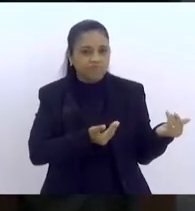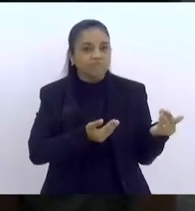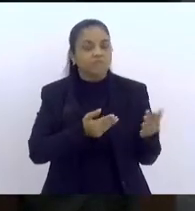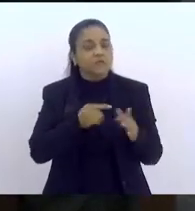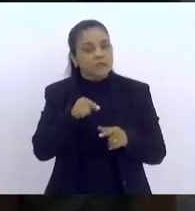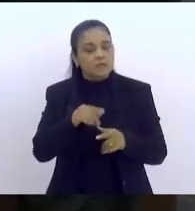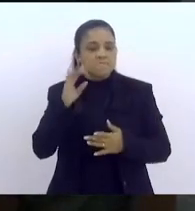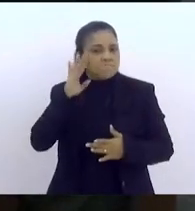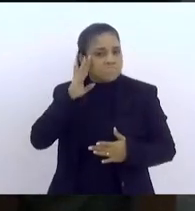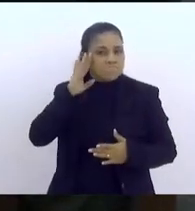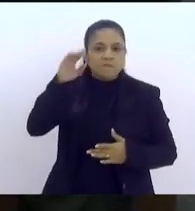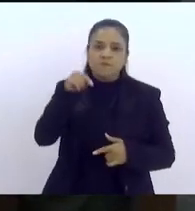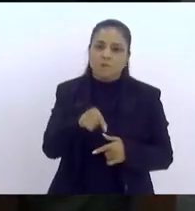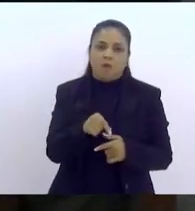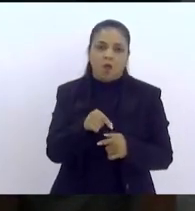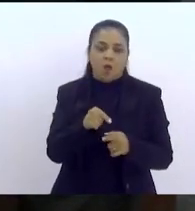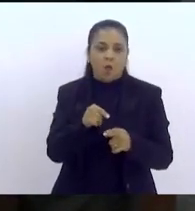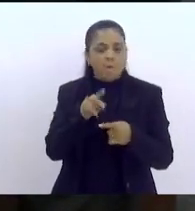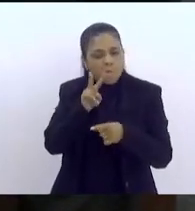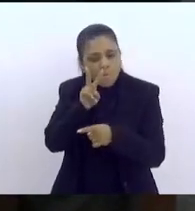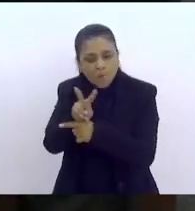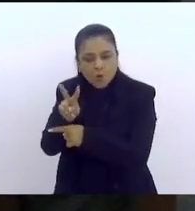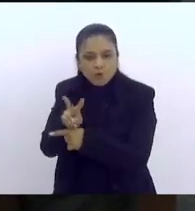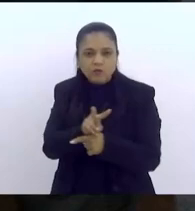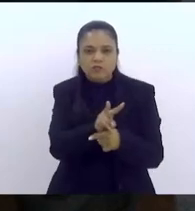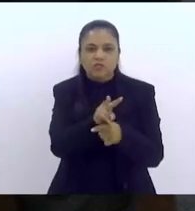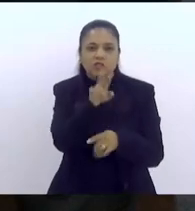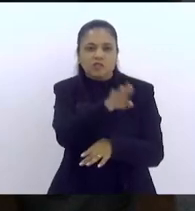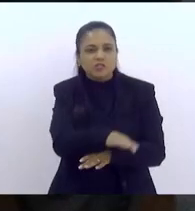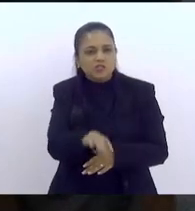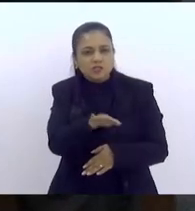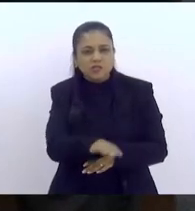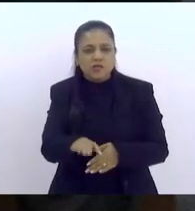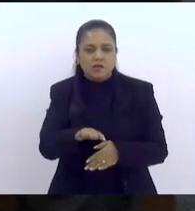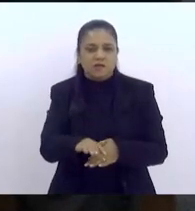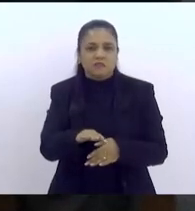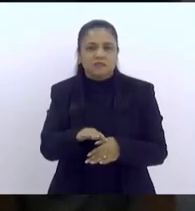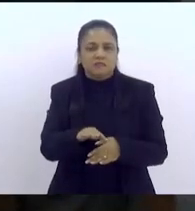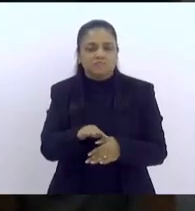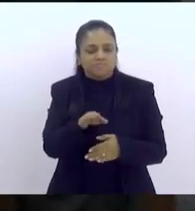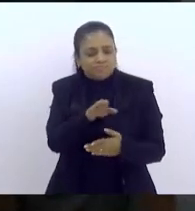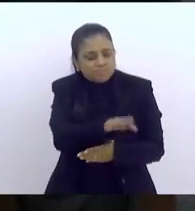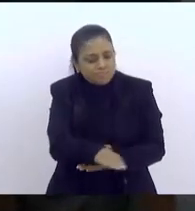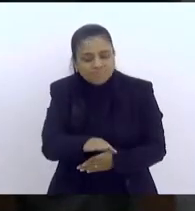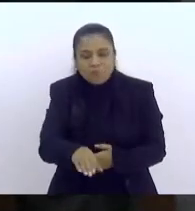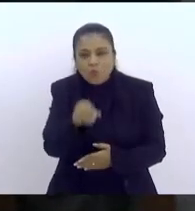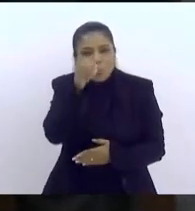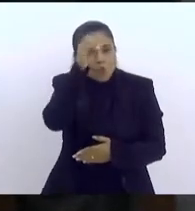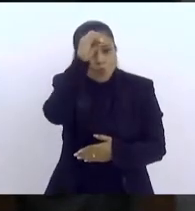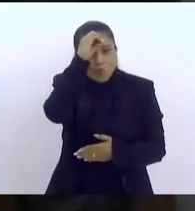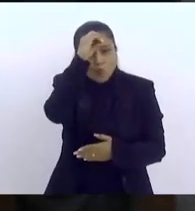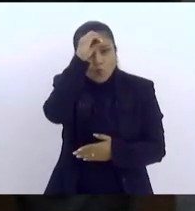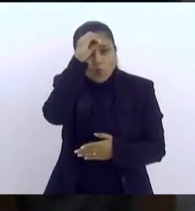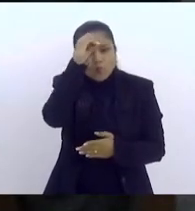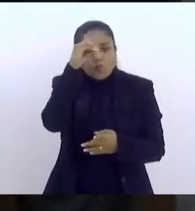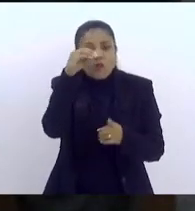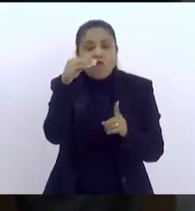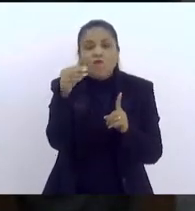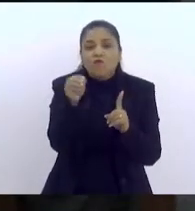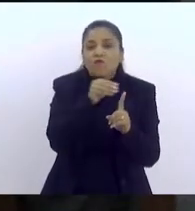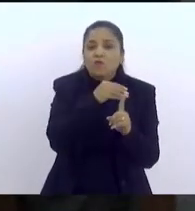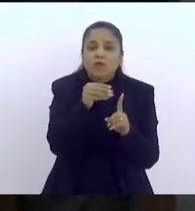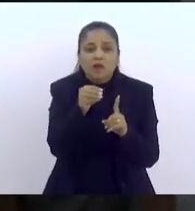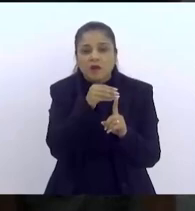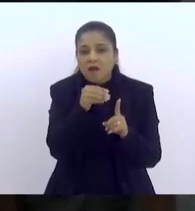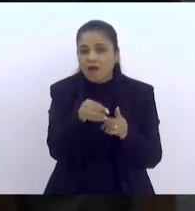absoluta, que nós possamos proteger as nossas crianças, um ser tão inocente, tão vulnerável, vulnerável